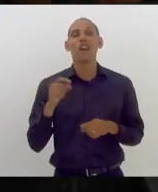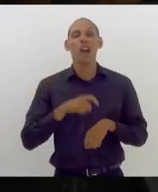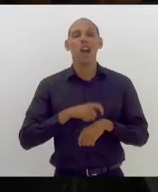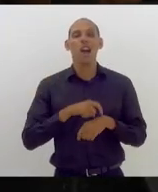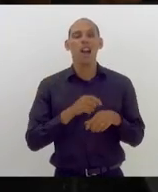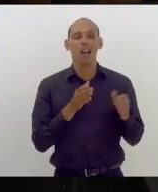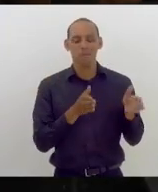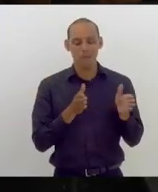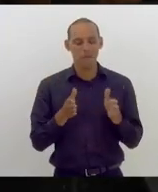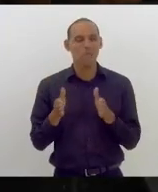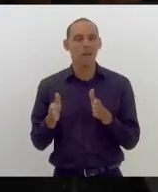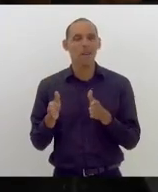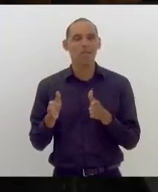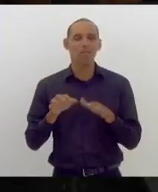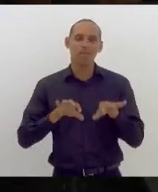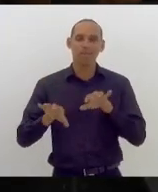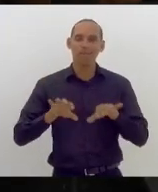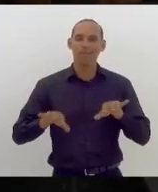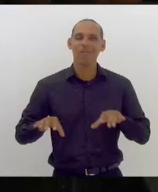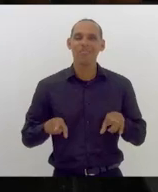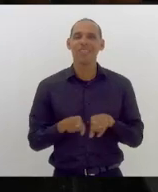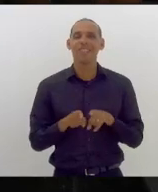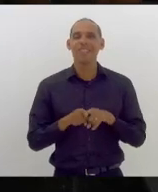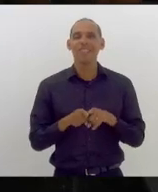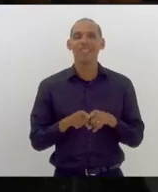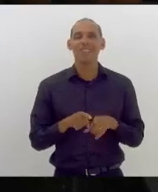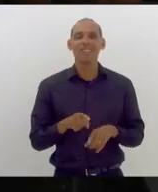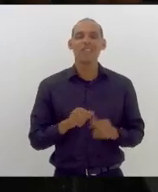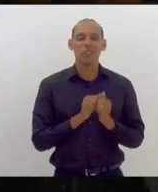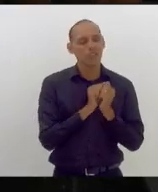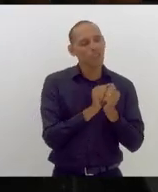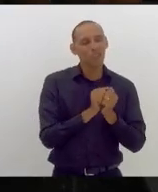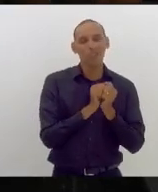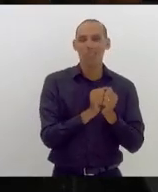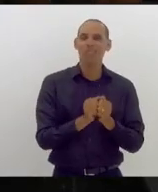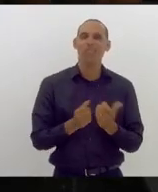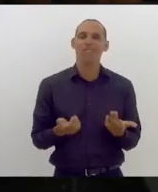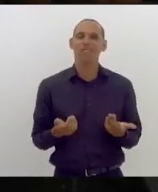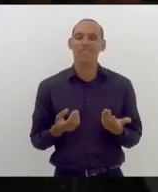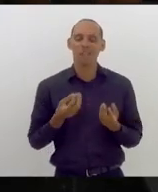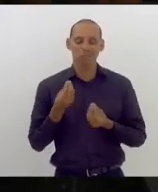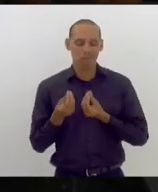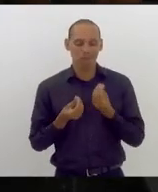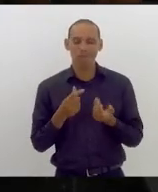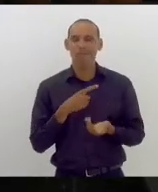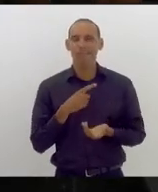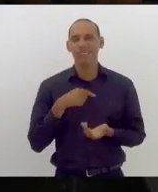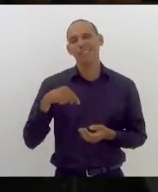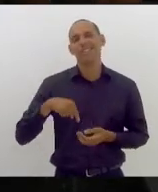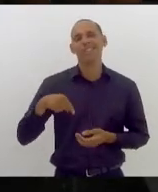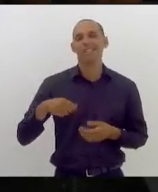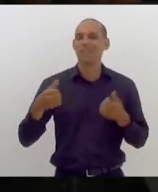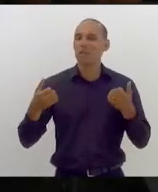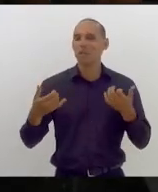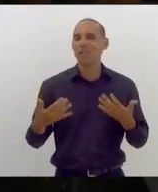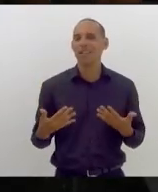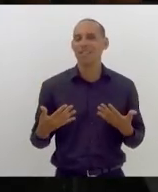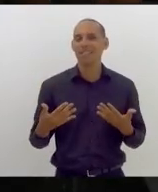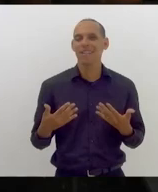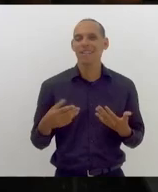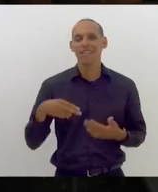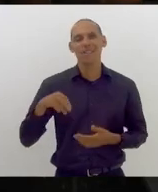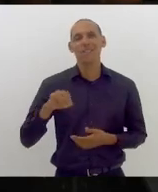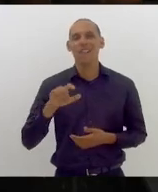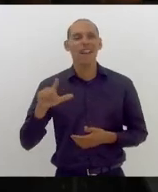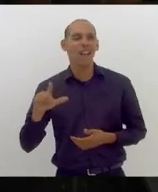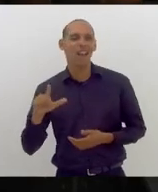na nossa vida, mas também de estar perto das pessoas, de ter essa sensibilidade que falou aqui muito bem o